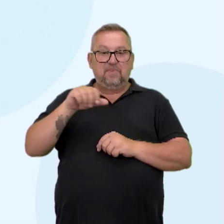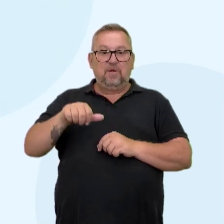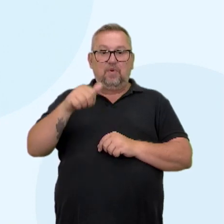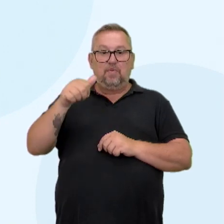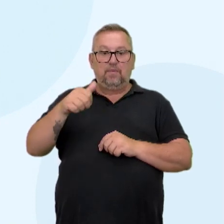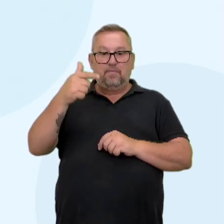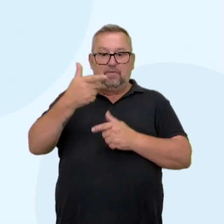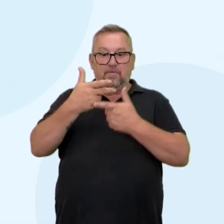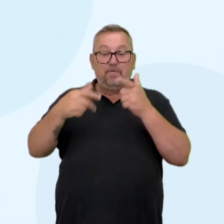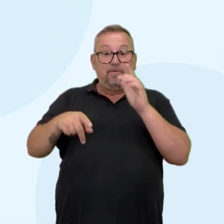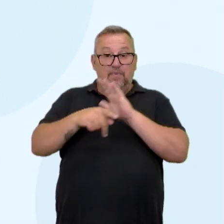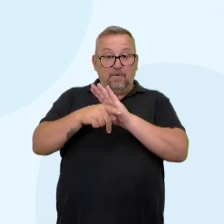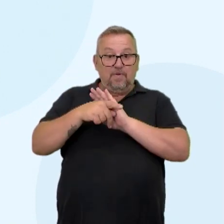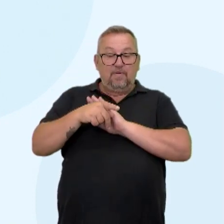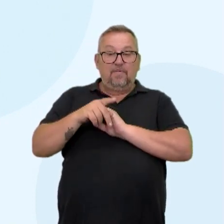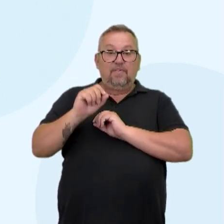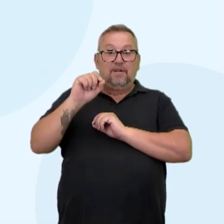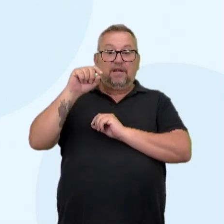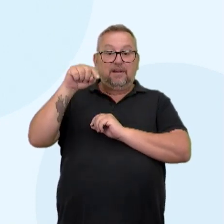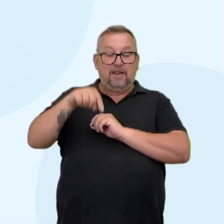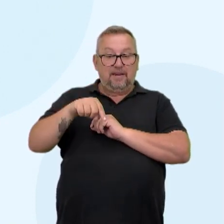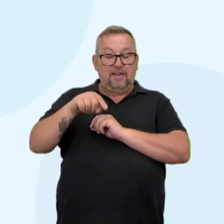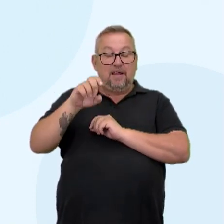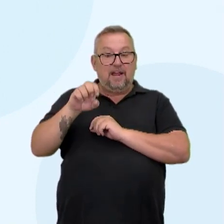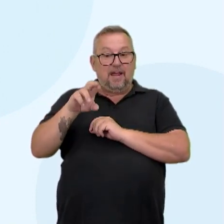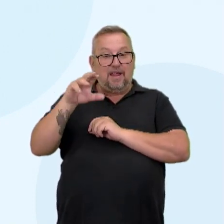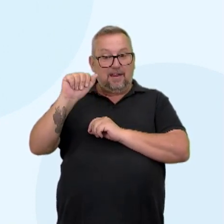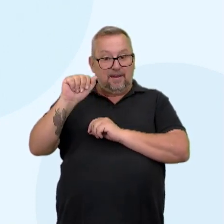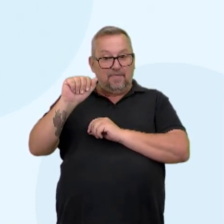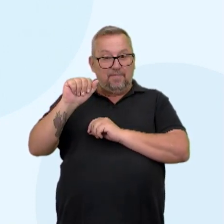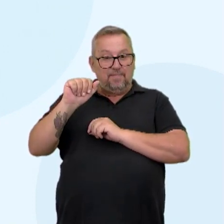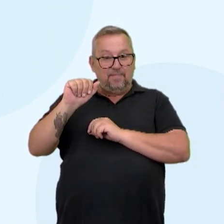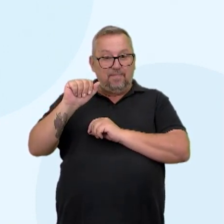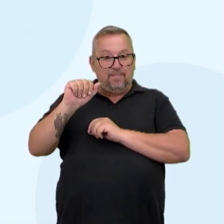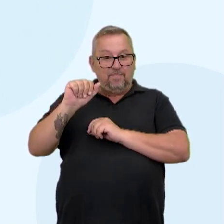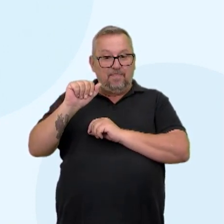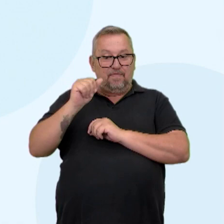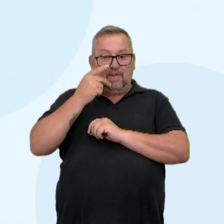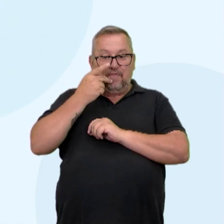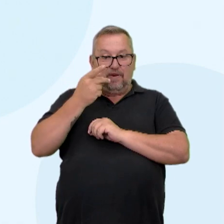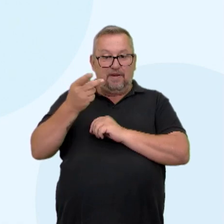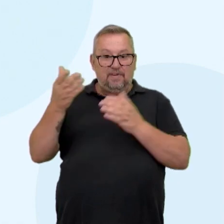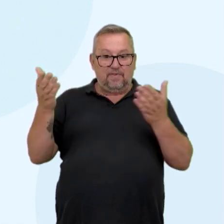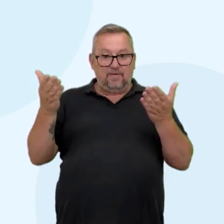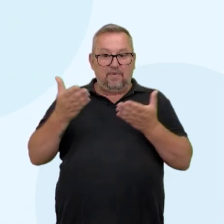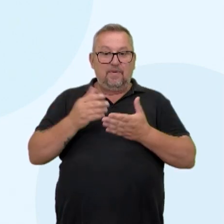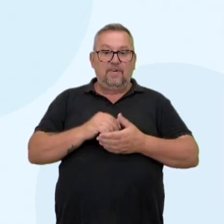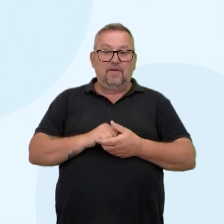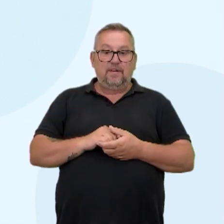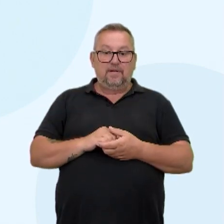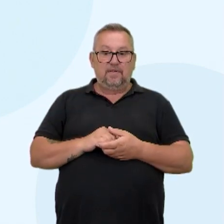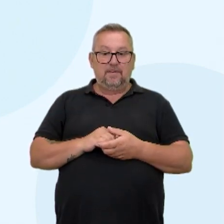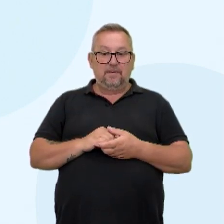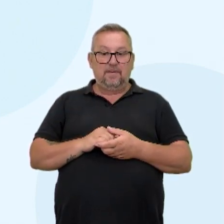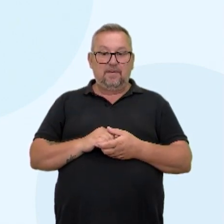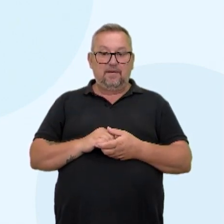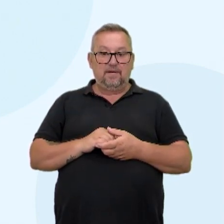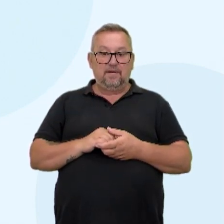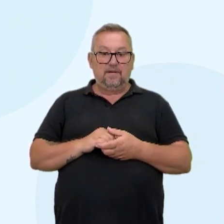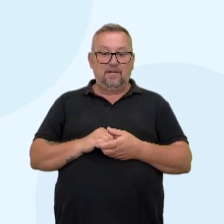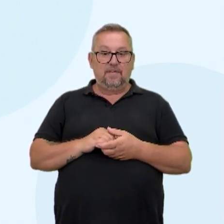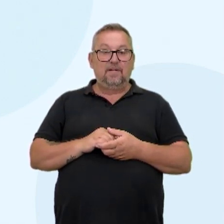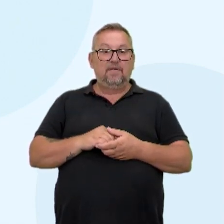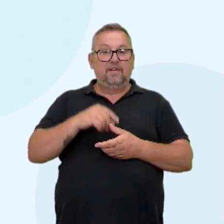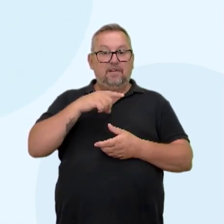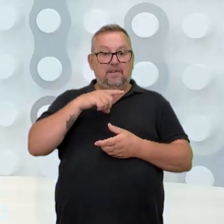seres, um dos primeiros aí dessa era aí paleozoica, como a gente está vendo na tela aí para vocês, tá certo? Então nós